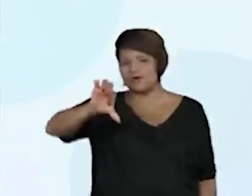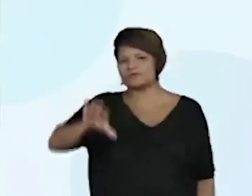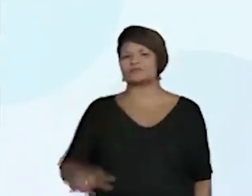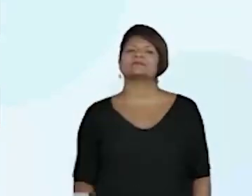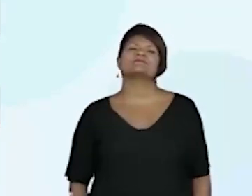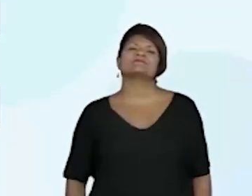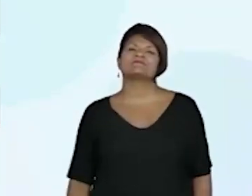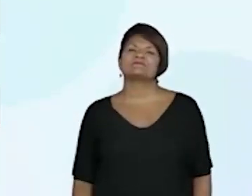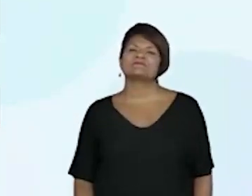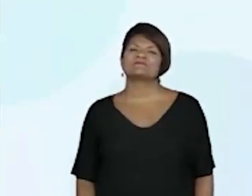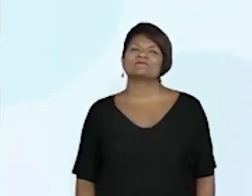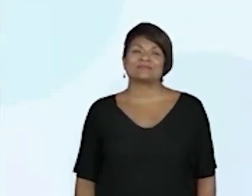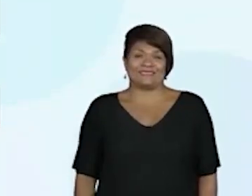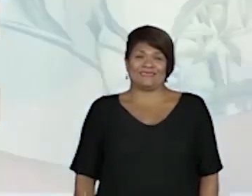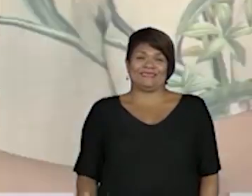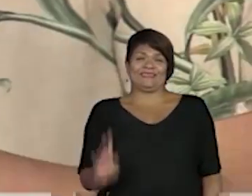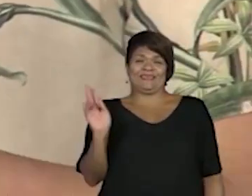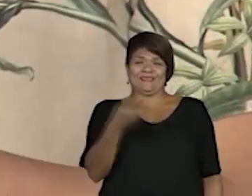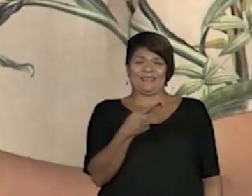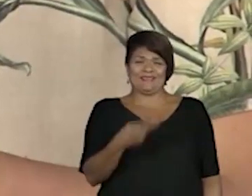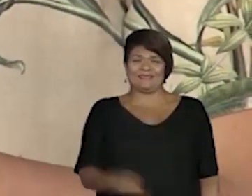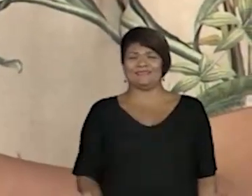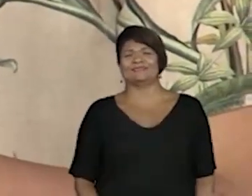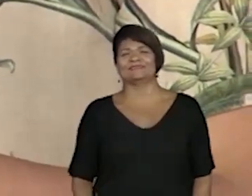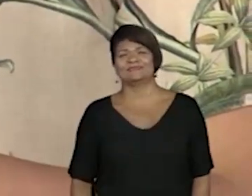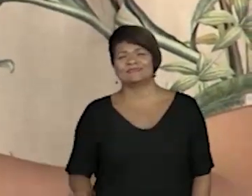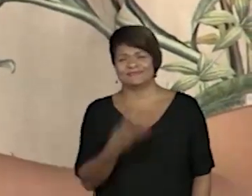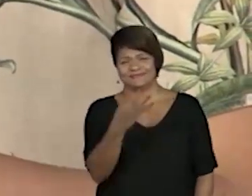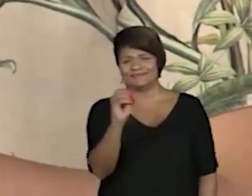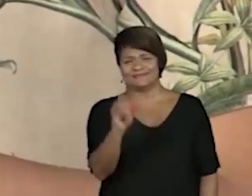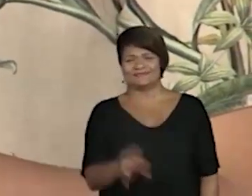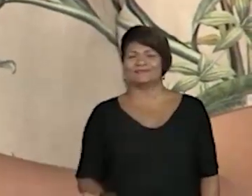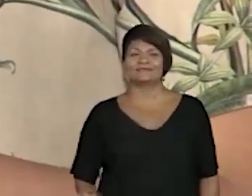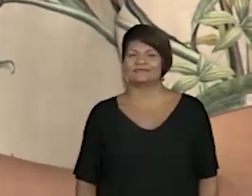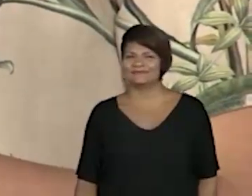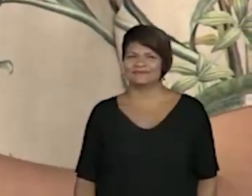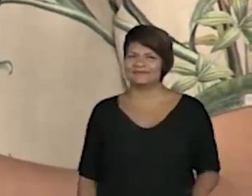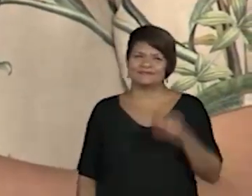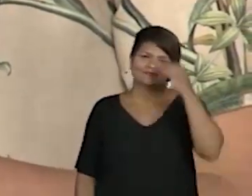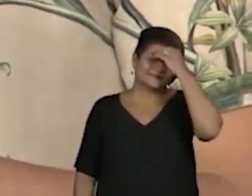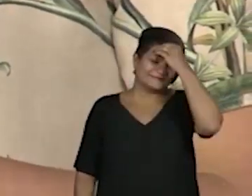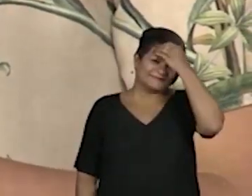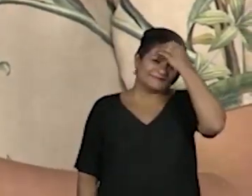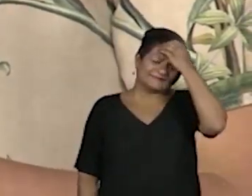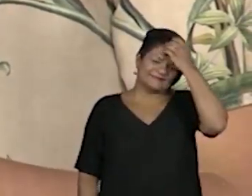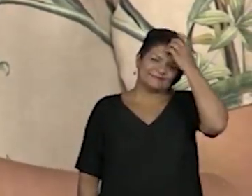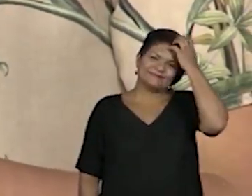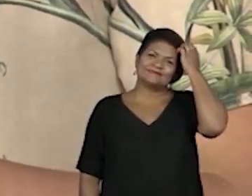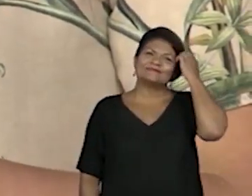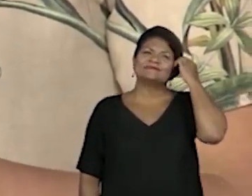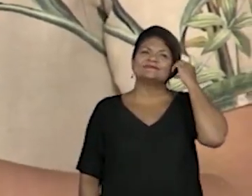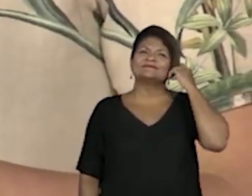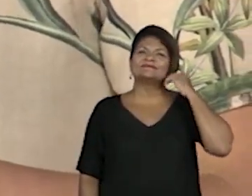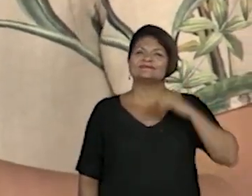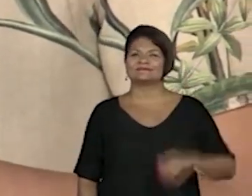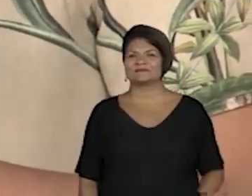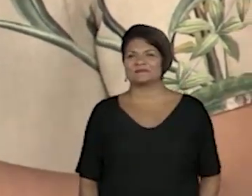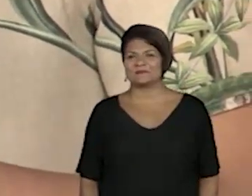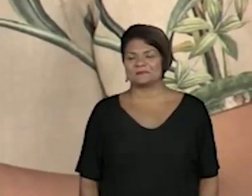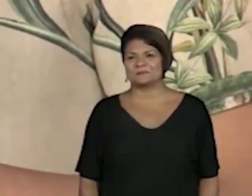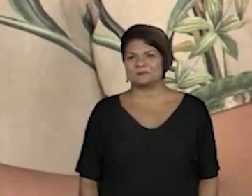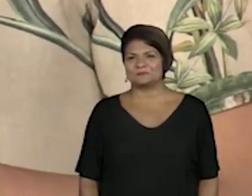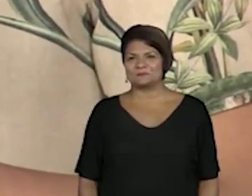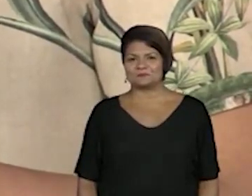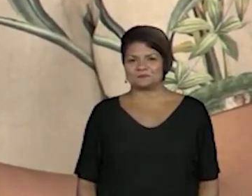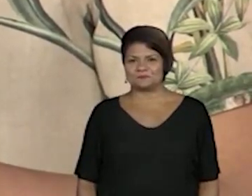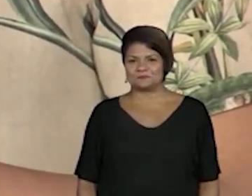479. Eu errei. Fui olhando para o 400, olha aí. Fui olhando para o 400